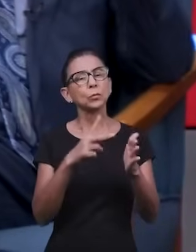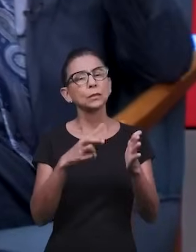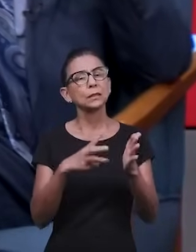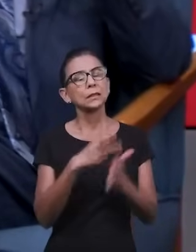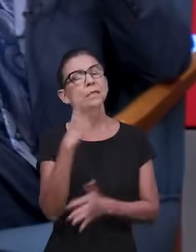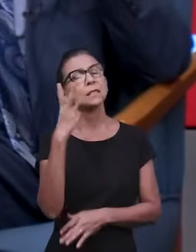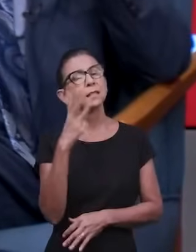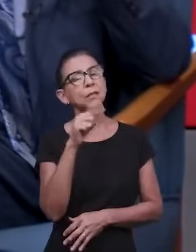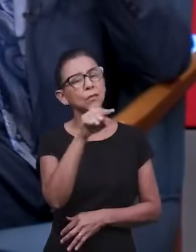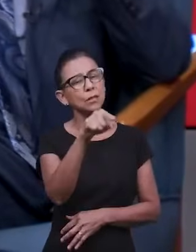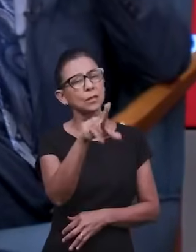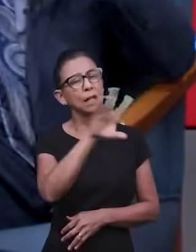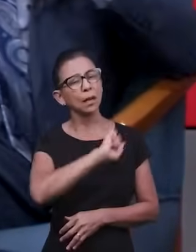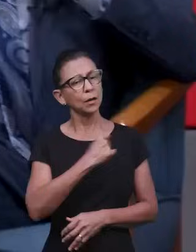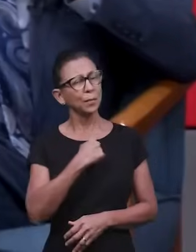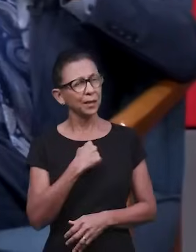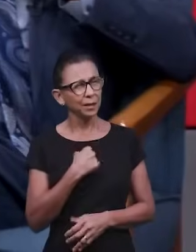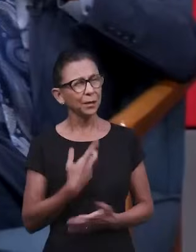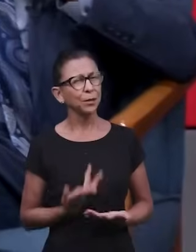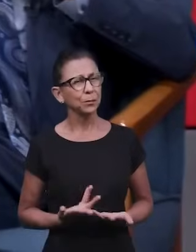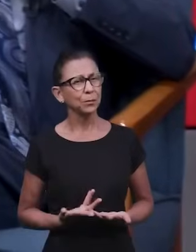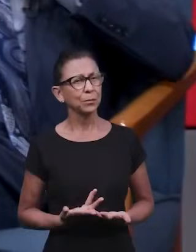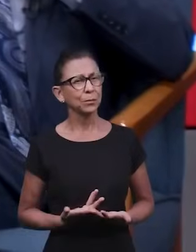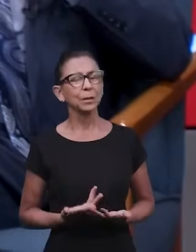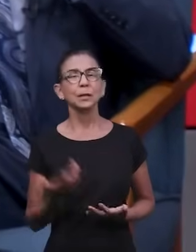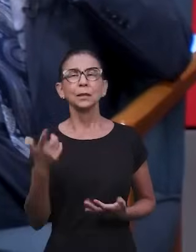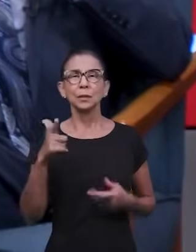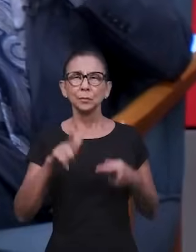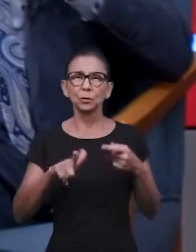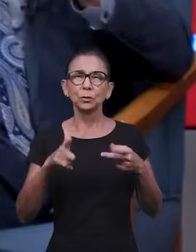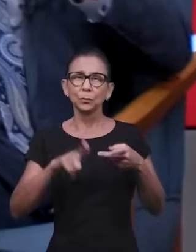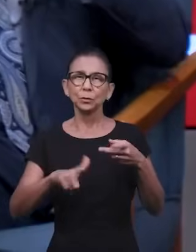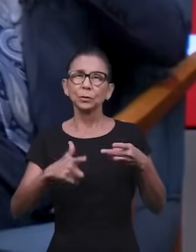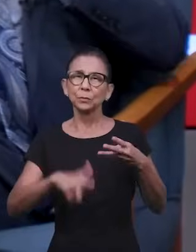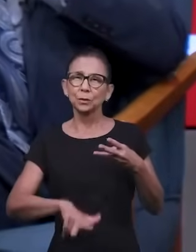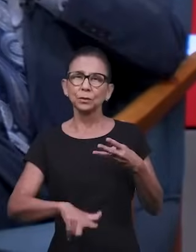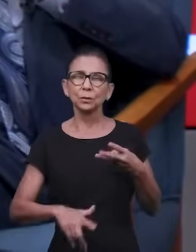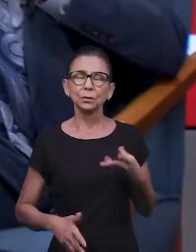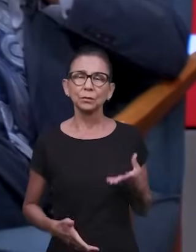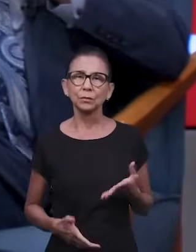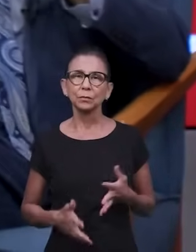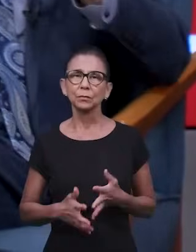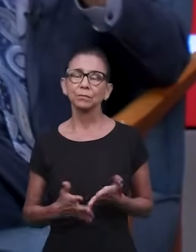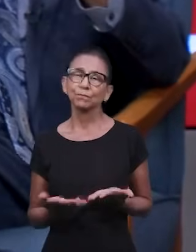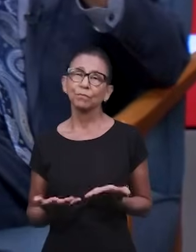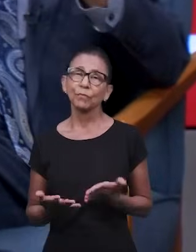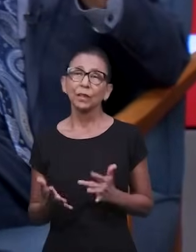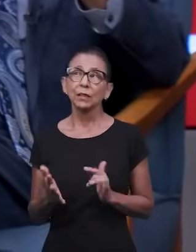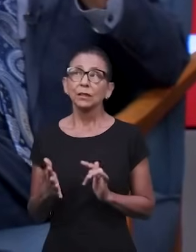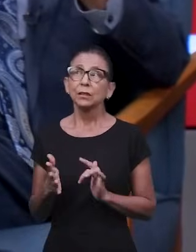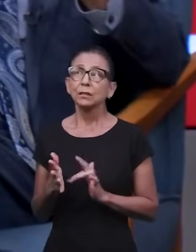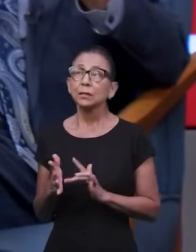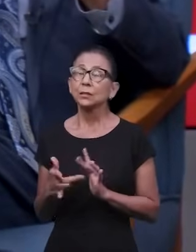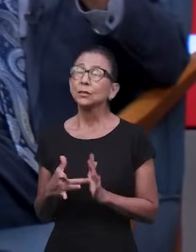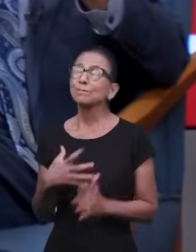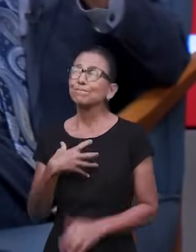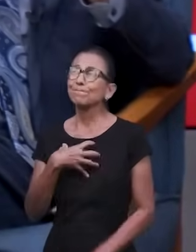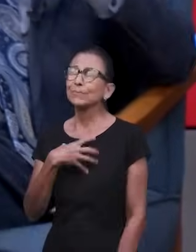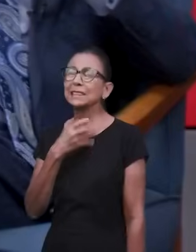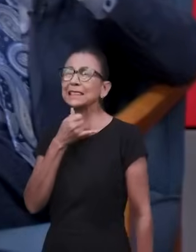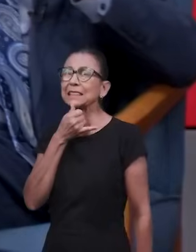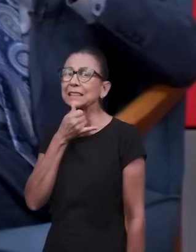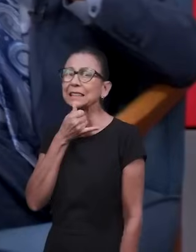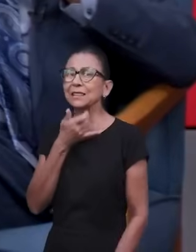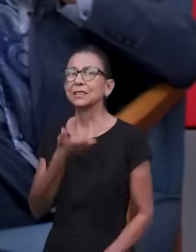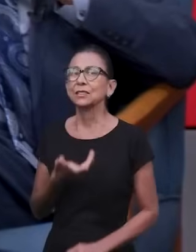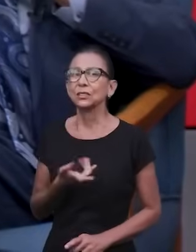Jesus repetiu a pergunta Ele se entristece Por que que ele se entristece porque a partir dali ele